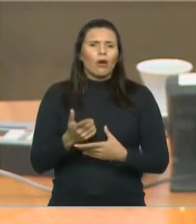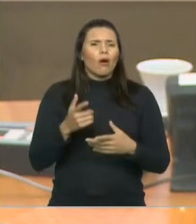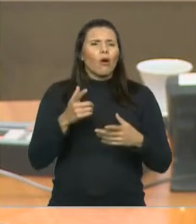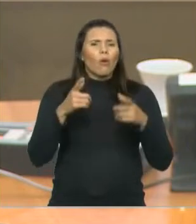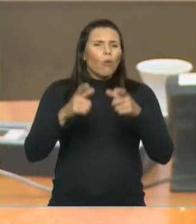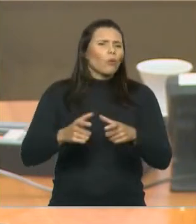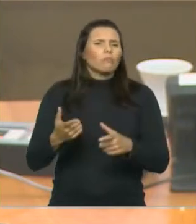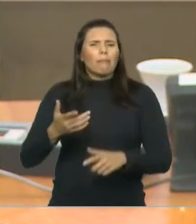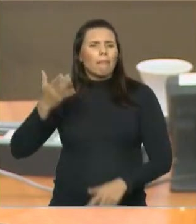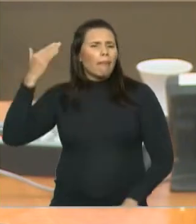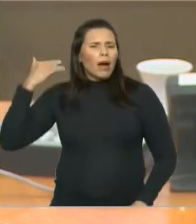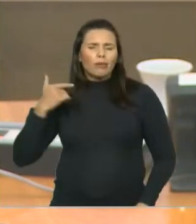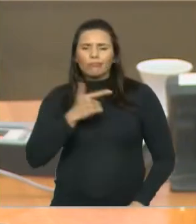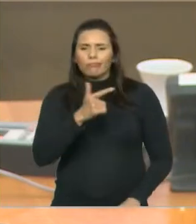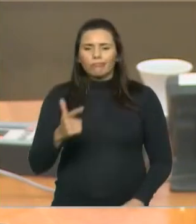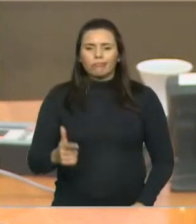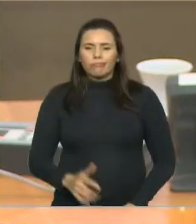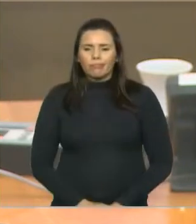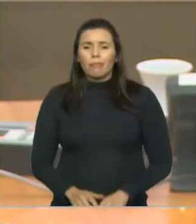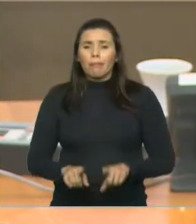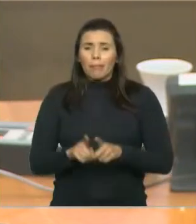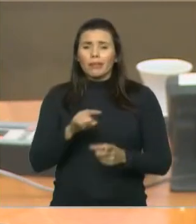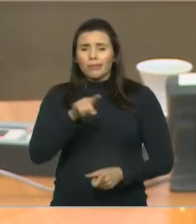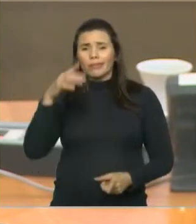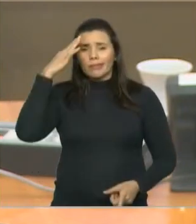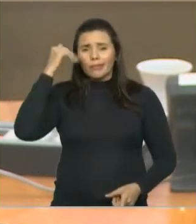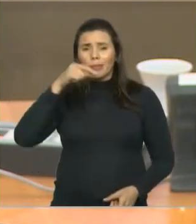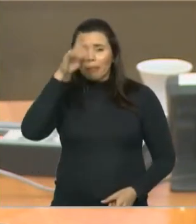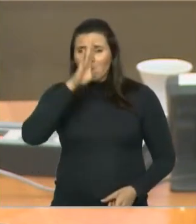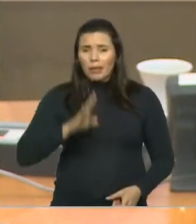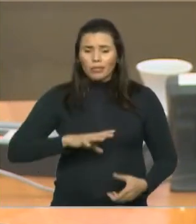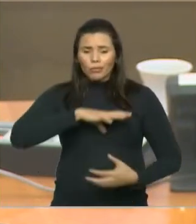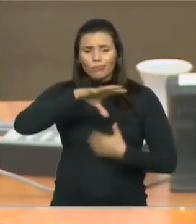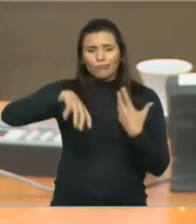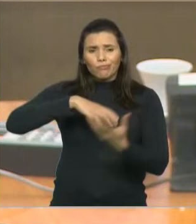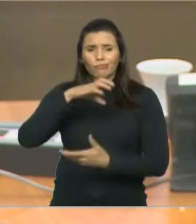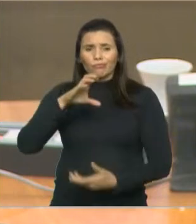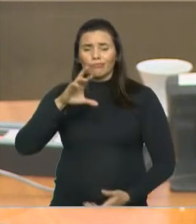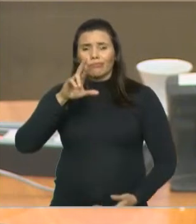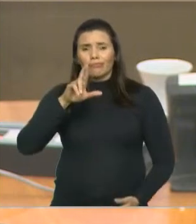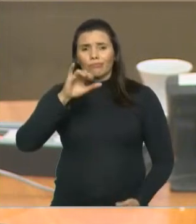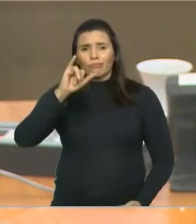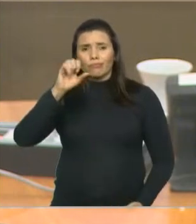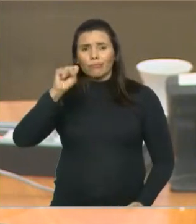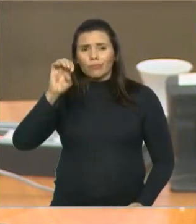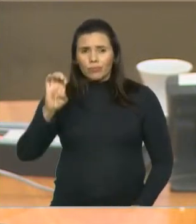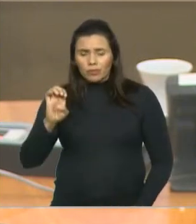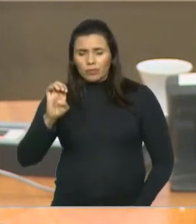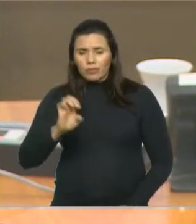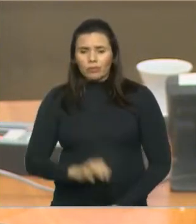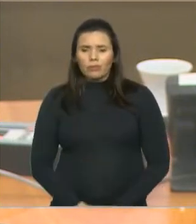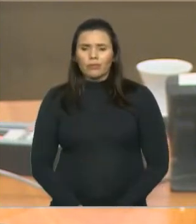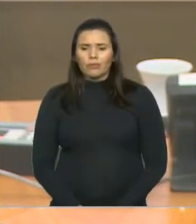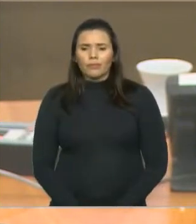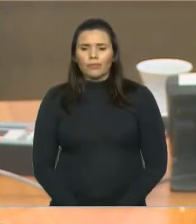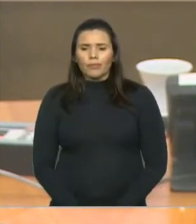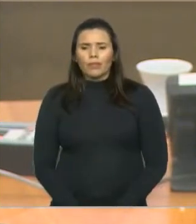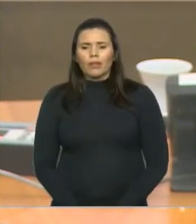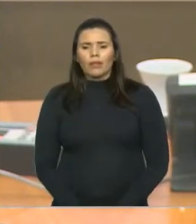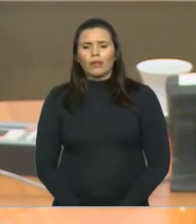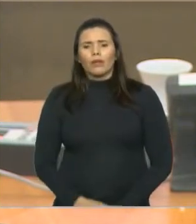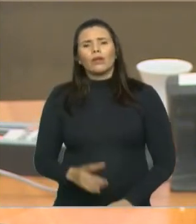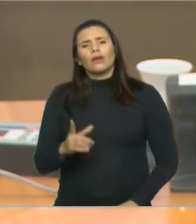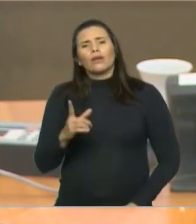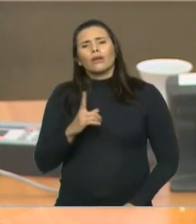gente tem muitos processos de financiamento e habilitação desses hospitais que estão lá no Ministério da Saúde. Isso, obviamente, depende do